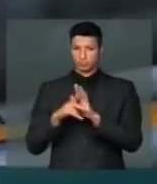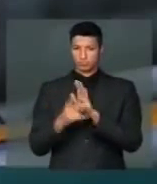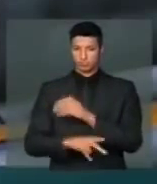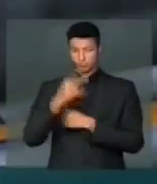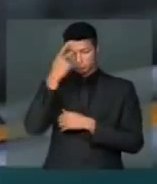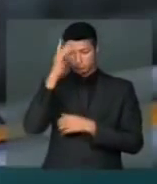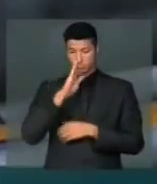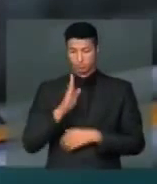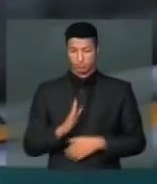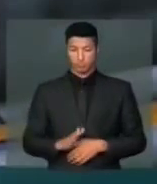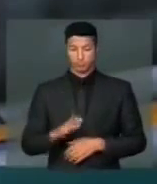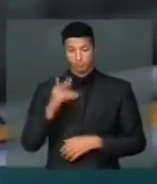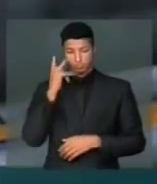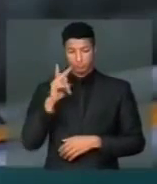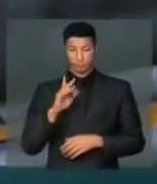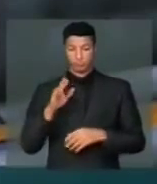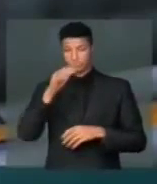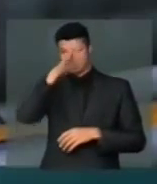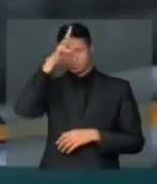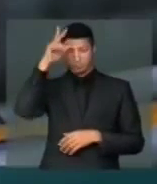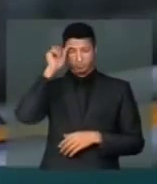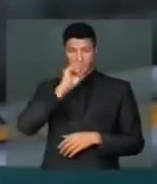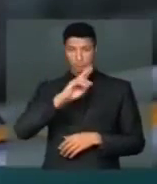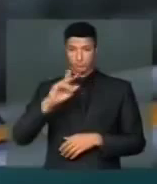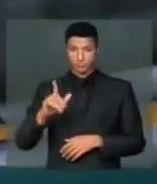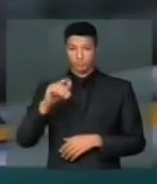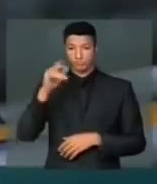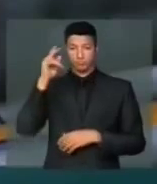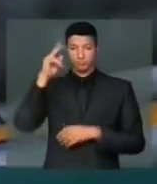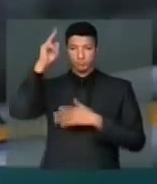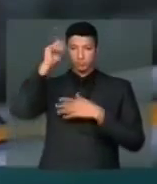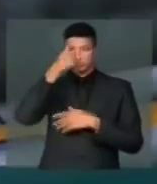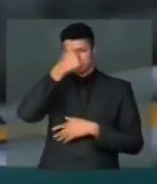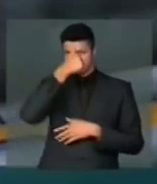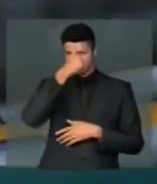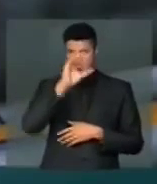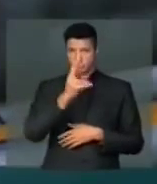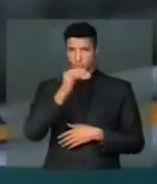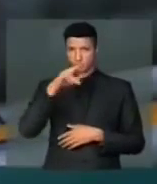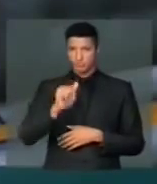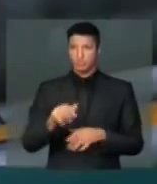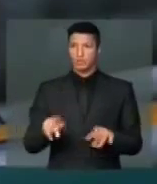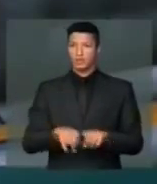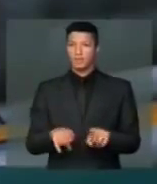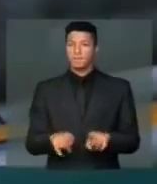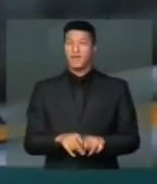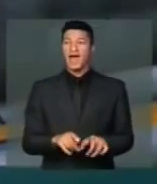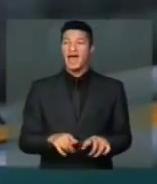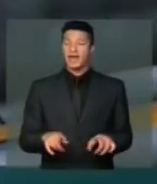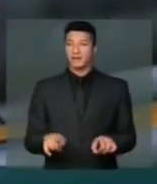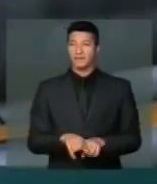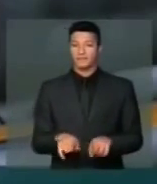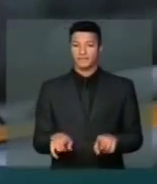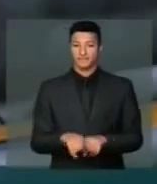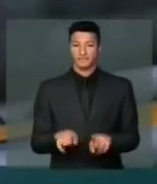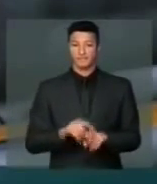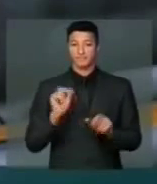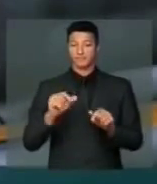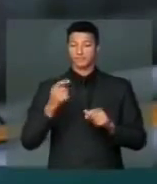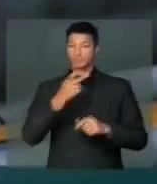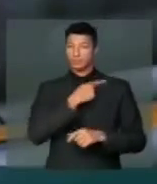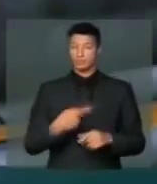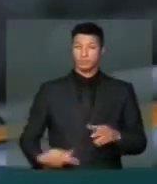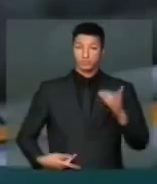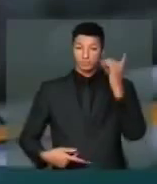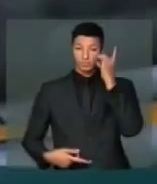para o brasil para a áfrica do sul para a índia para a china para a rússia demonstrando que reúne iniciativas da presidente